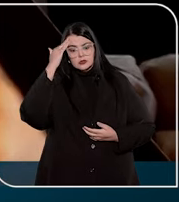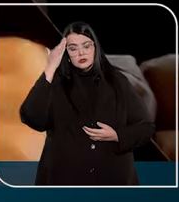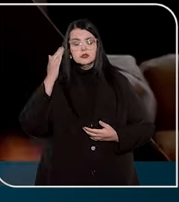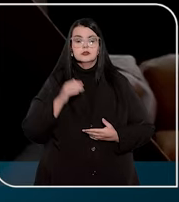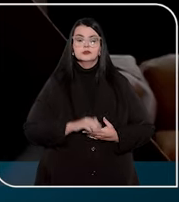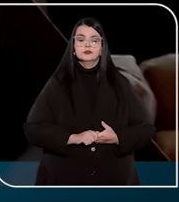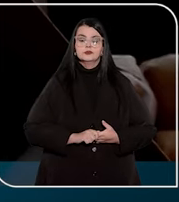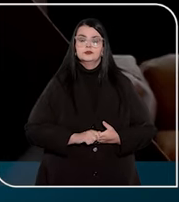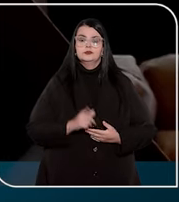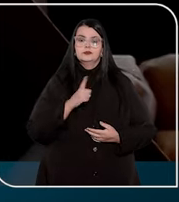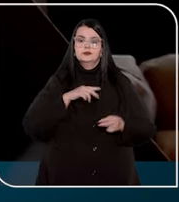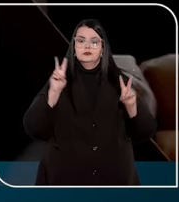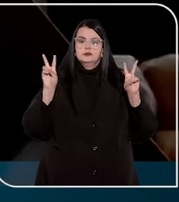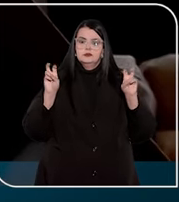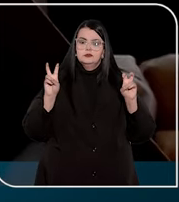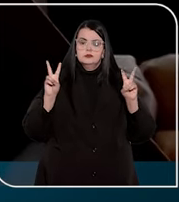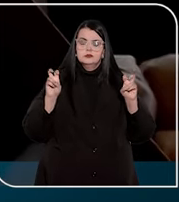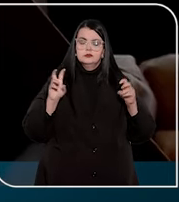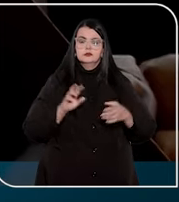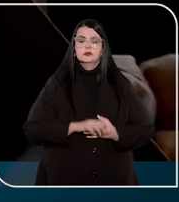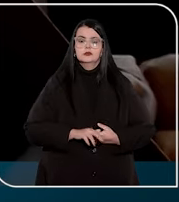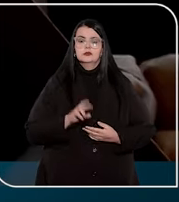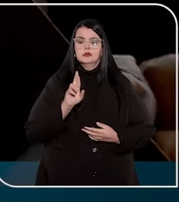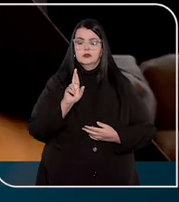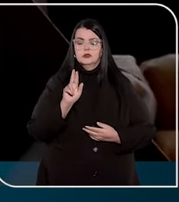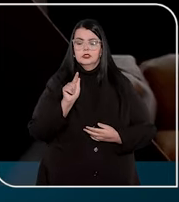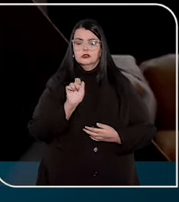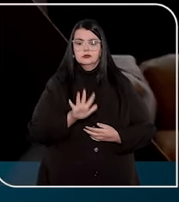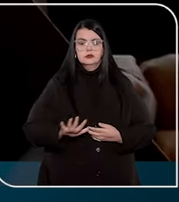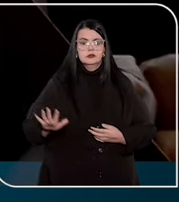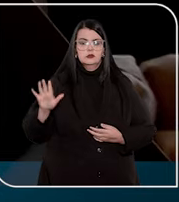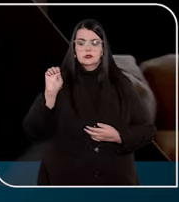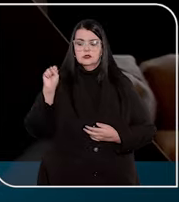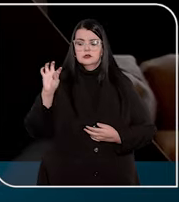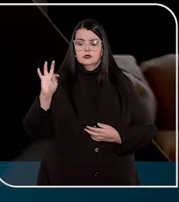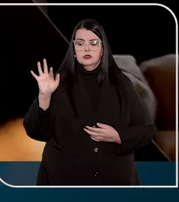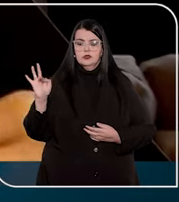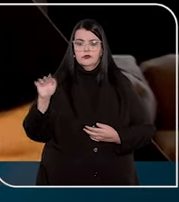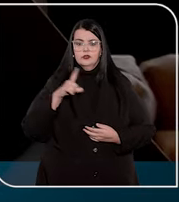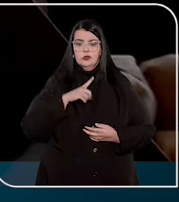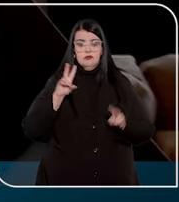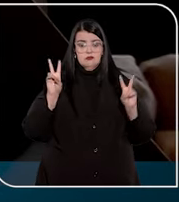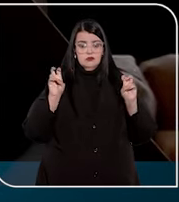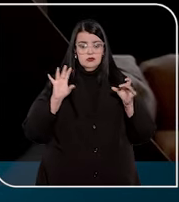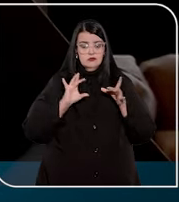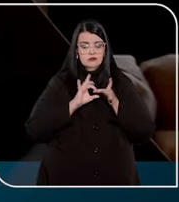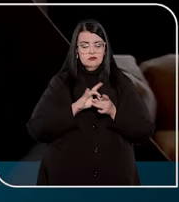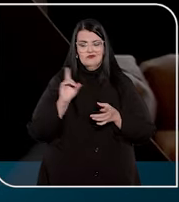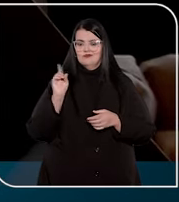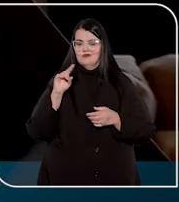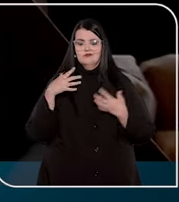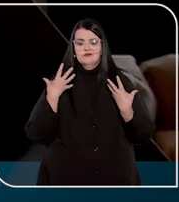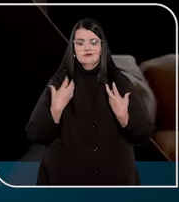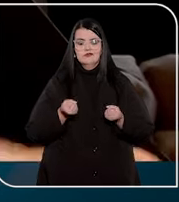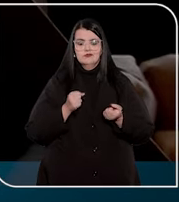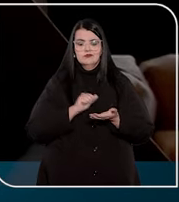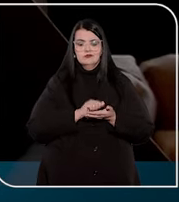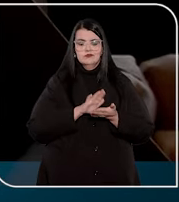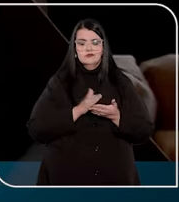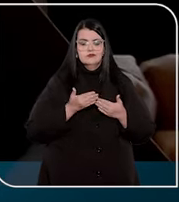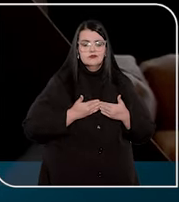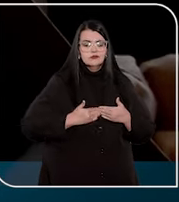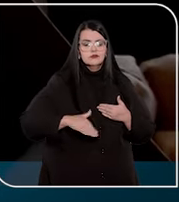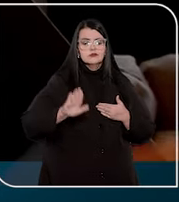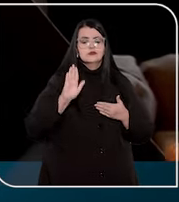um tema da repercussão geral do Supremo Tribunal Federal e aplica esse tema. Ele nega seguimento, ele não inadmite. E